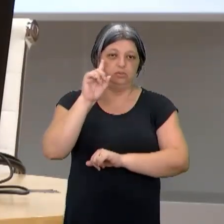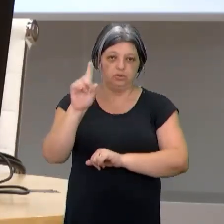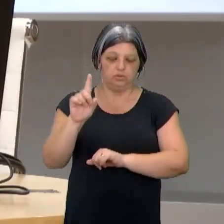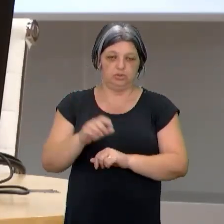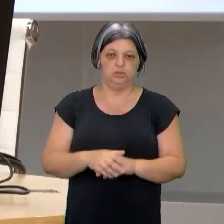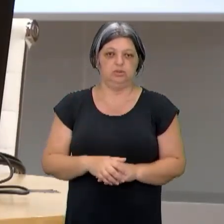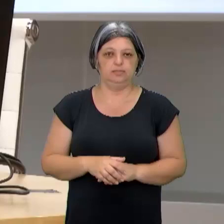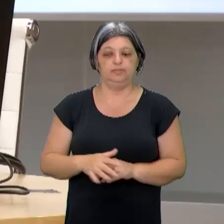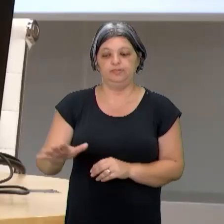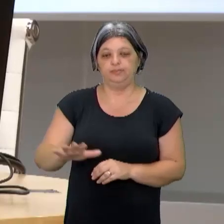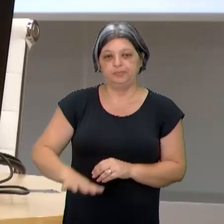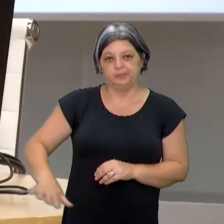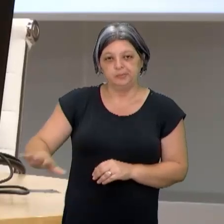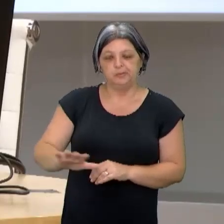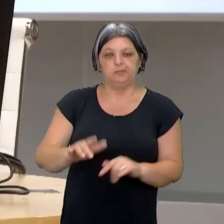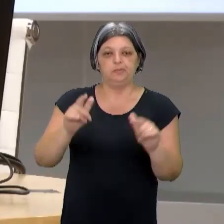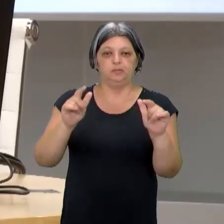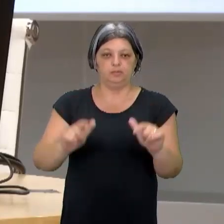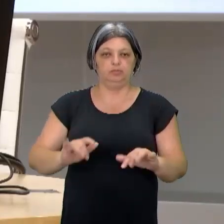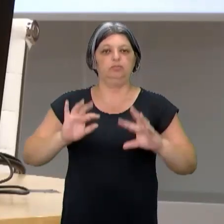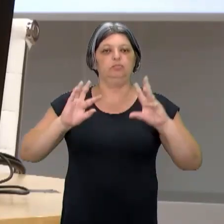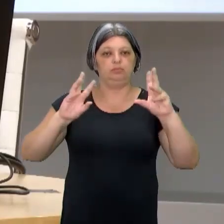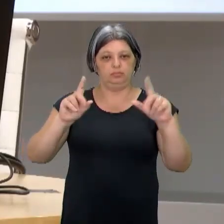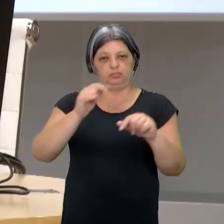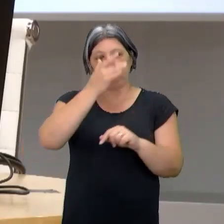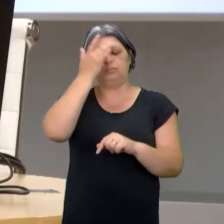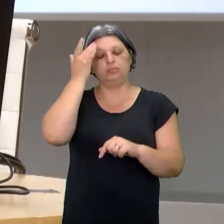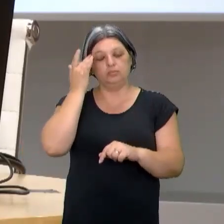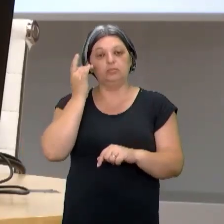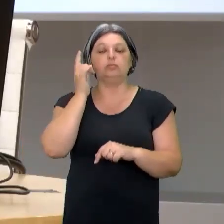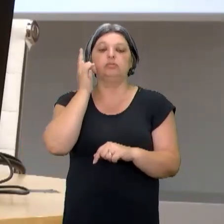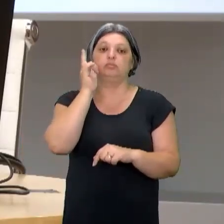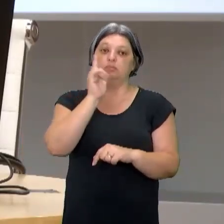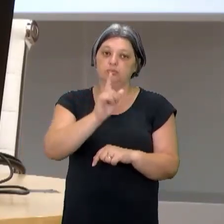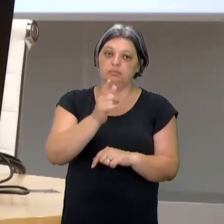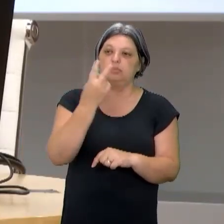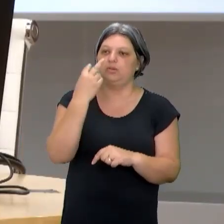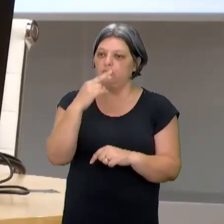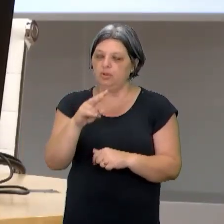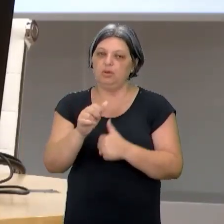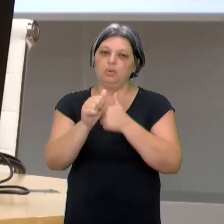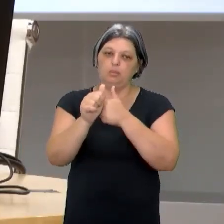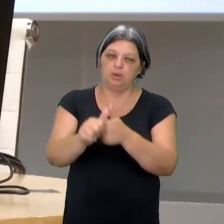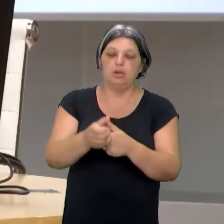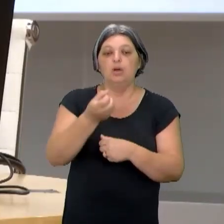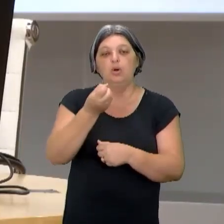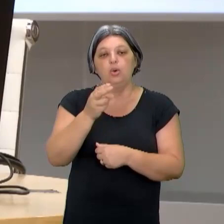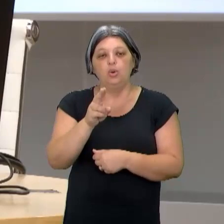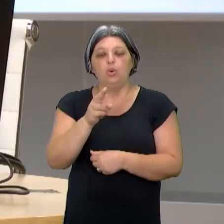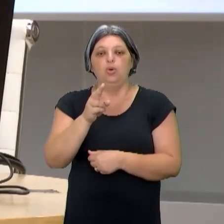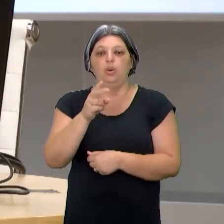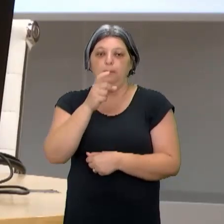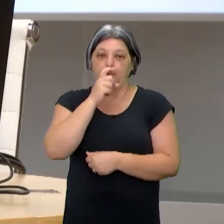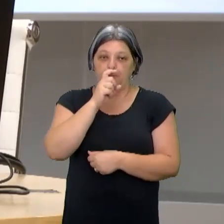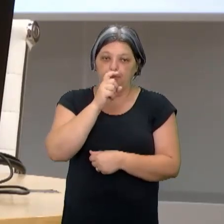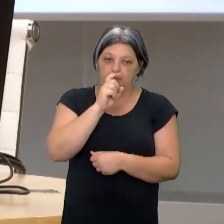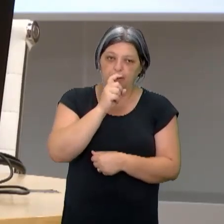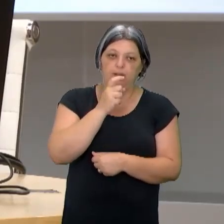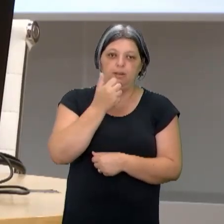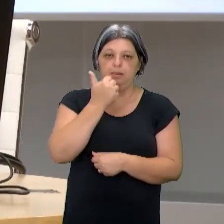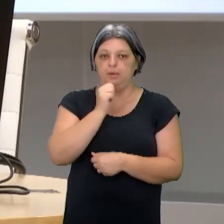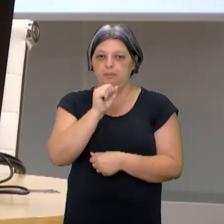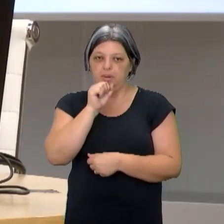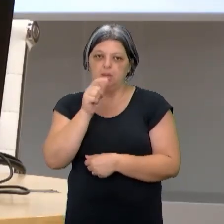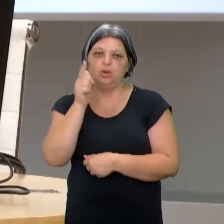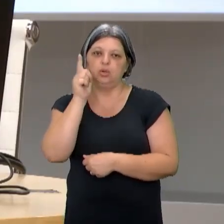esteja num ambiente, num lugar que todo mundo consiga acompanhar. Então, o pai, quando vai levar a criança na escola, consiga dar uma